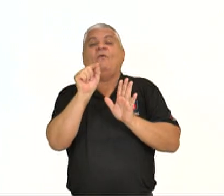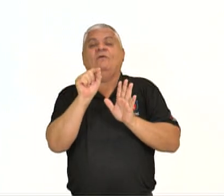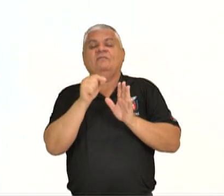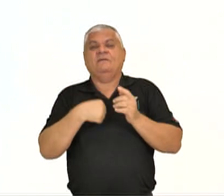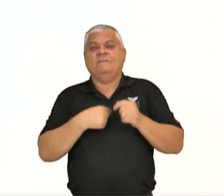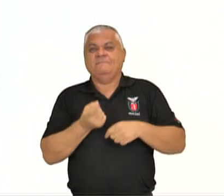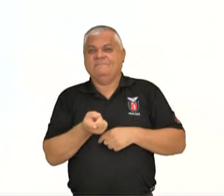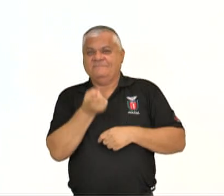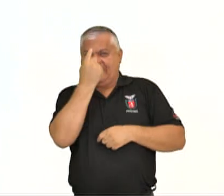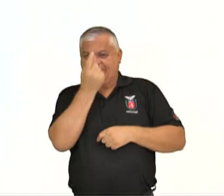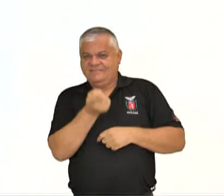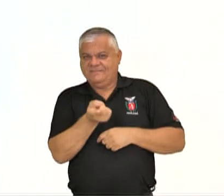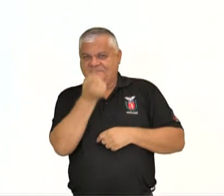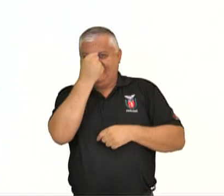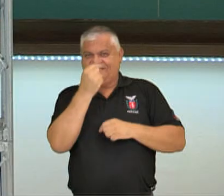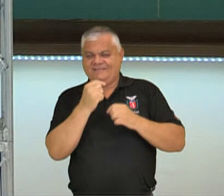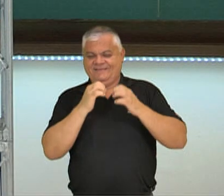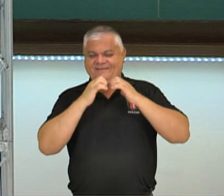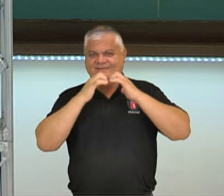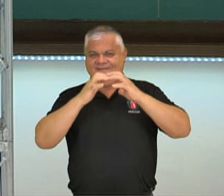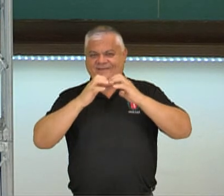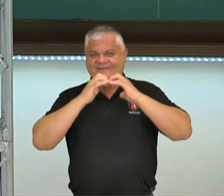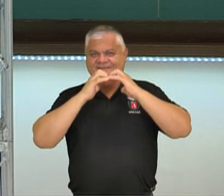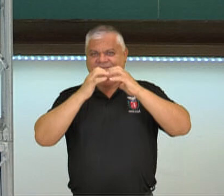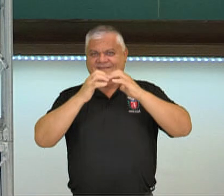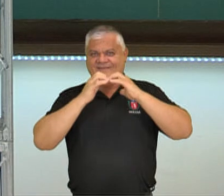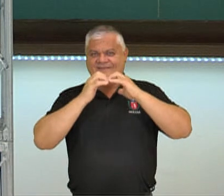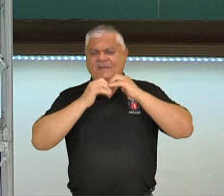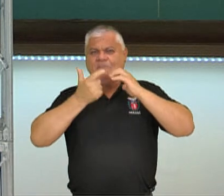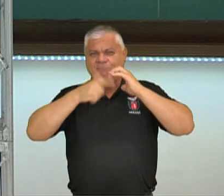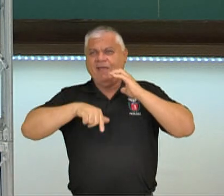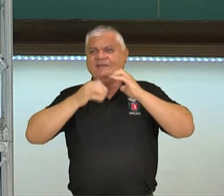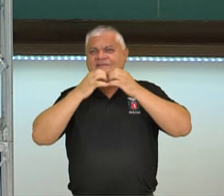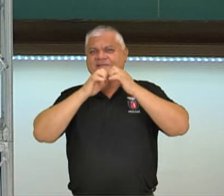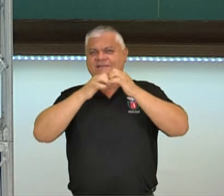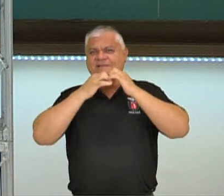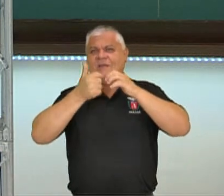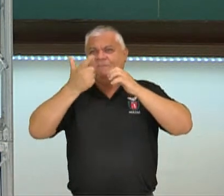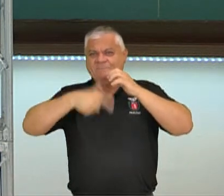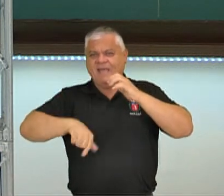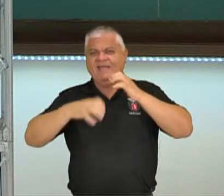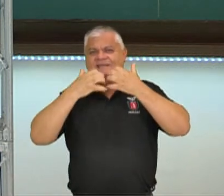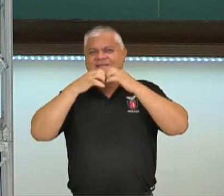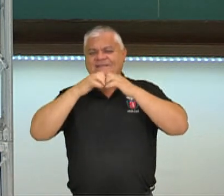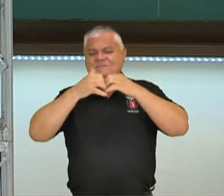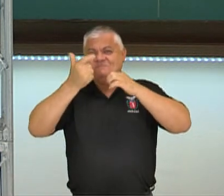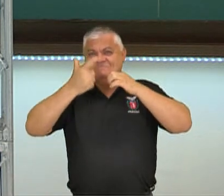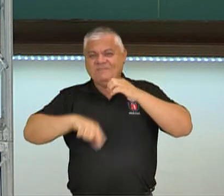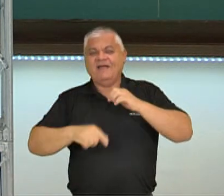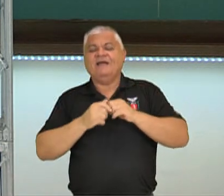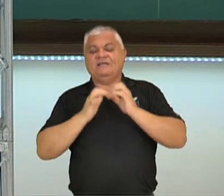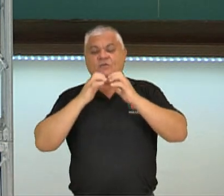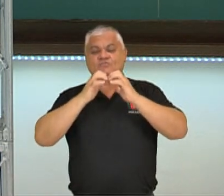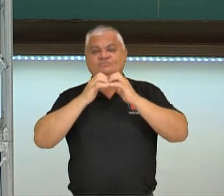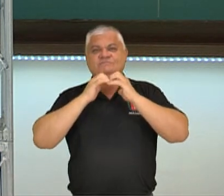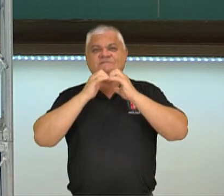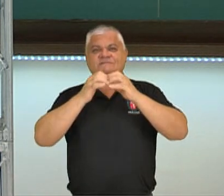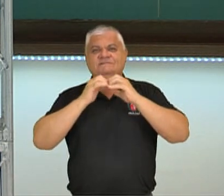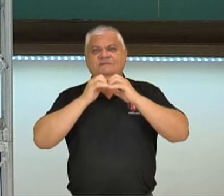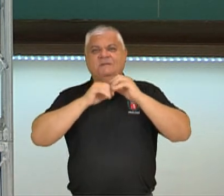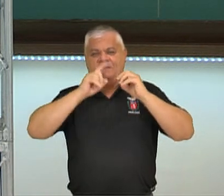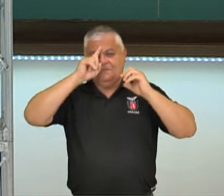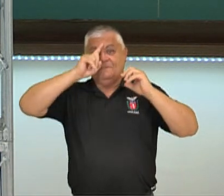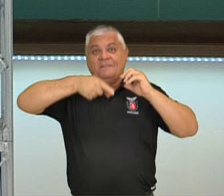a mandar mensagens para o cérebro pedindo mais nutrientes. O que o nosso cérebro faz? Começa